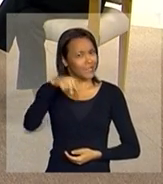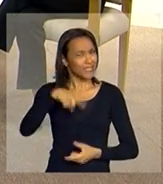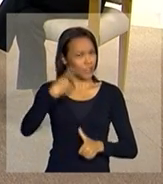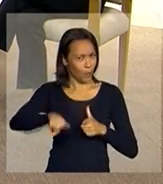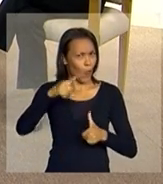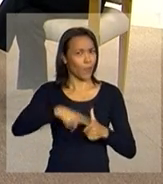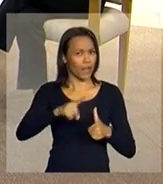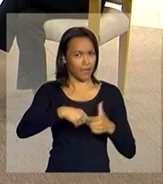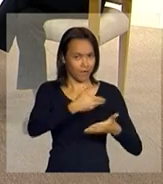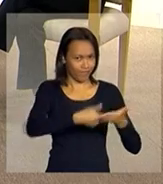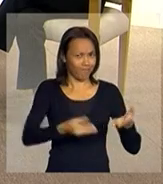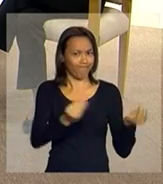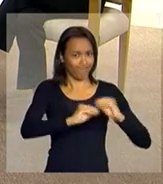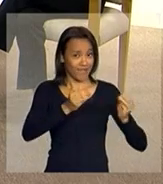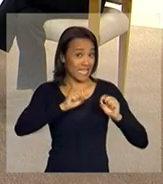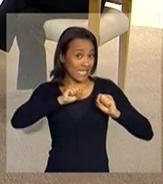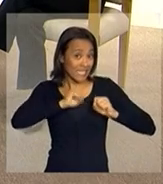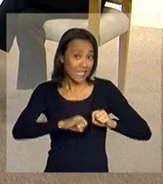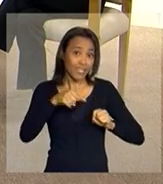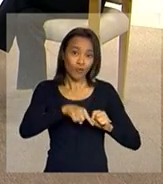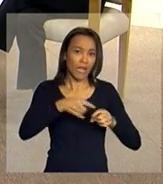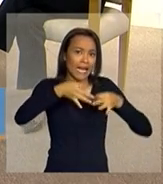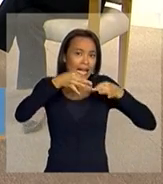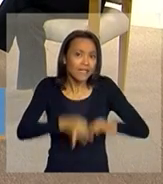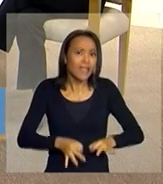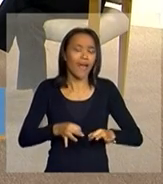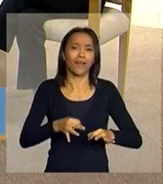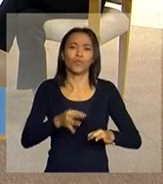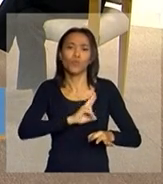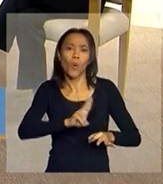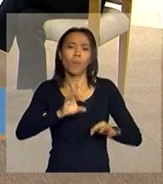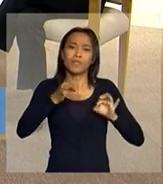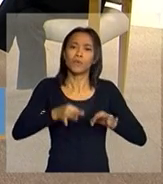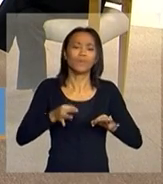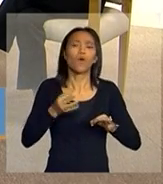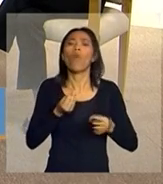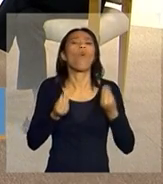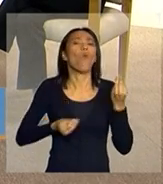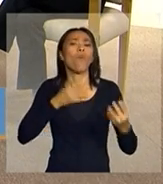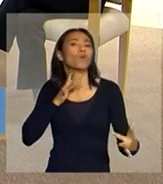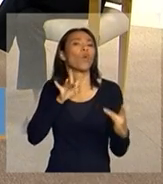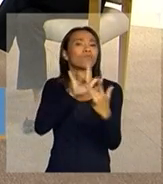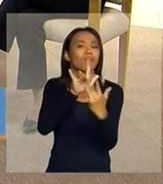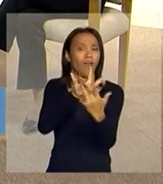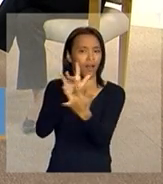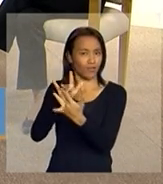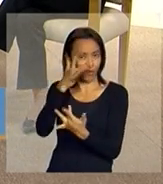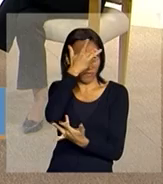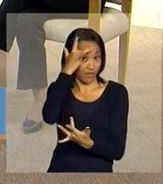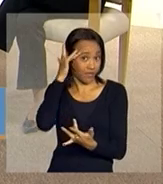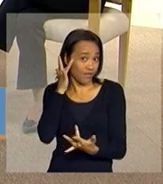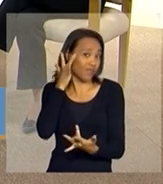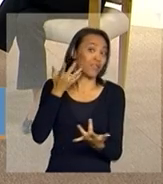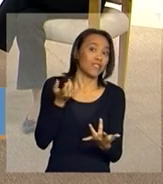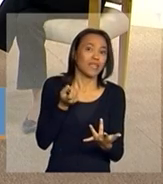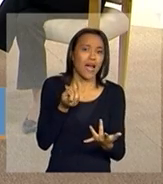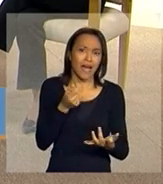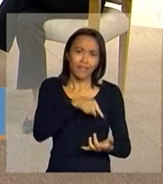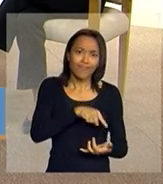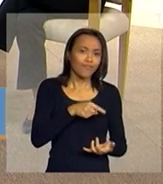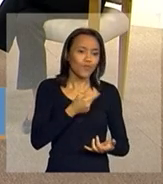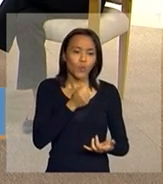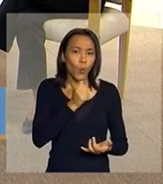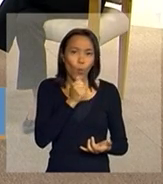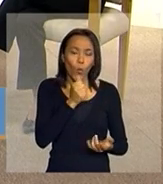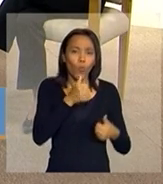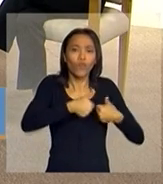do cadastro né porque se o cadastro não tiver correto você não consegue fazer essa interlocução você não consegue com que os dados nem saiam de